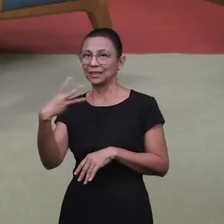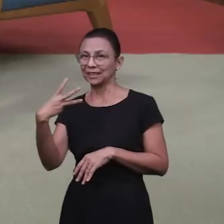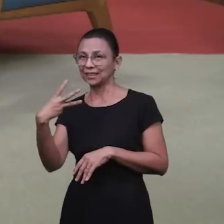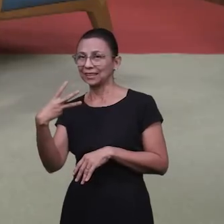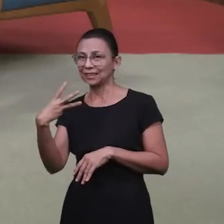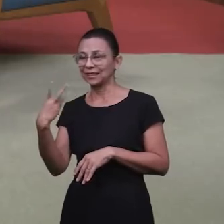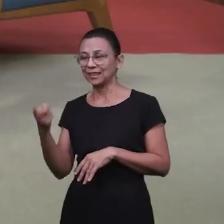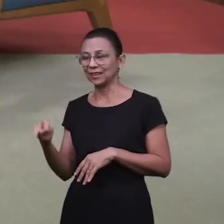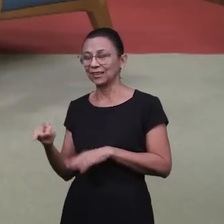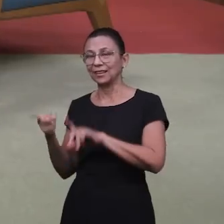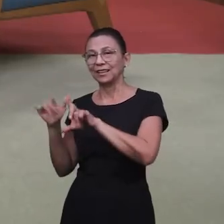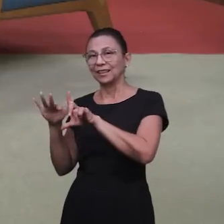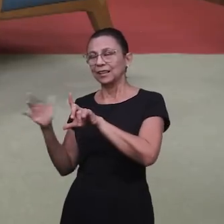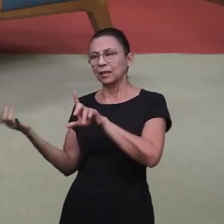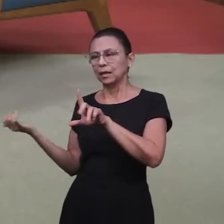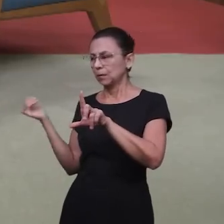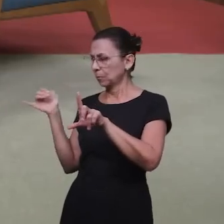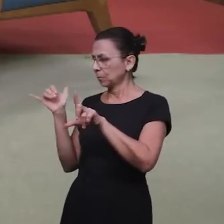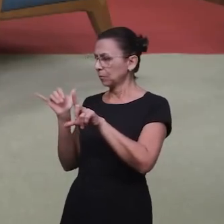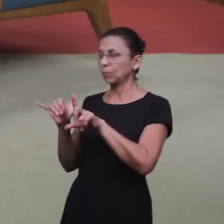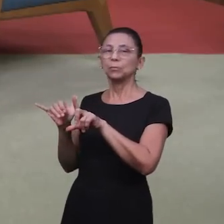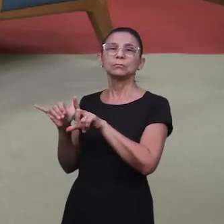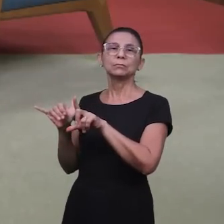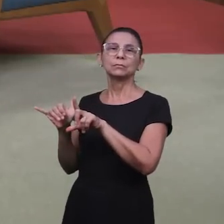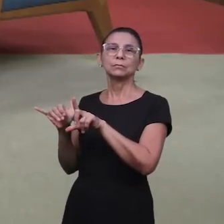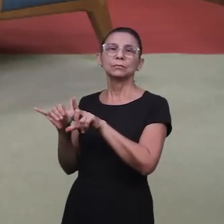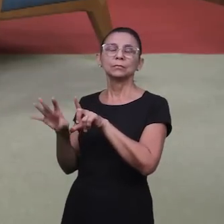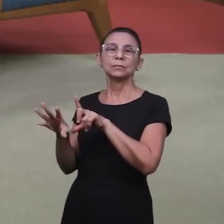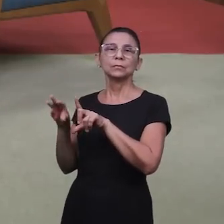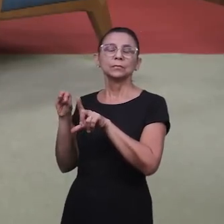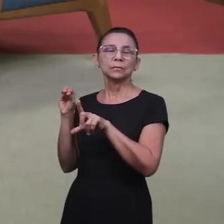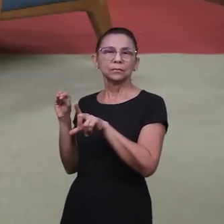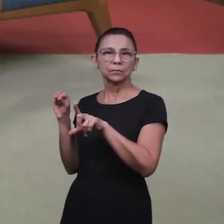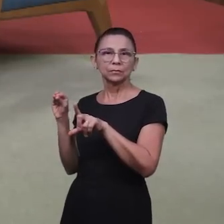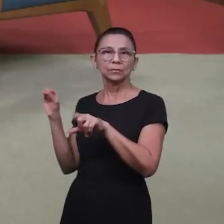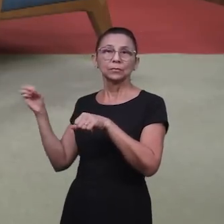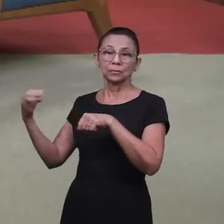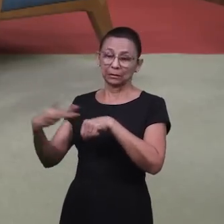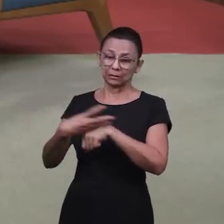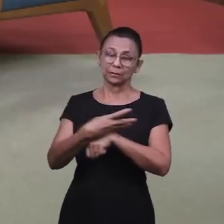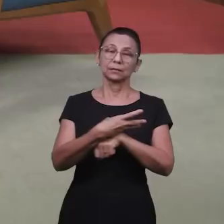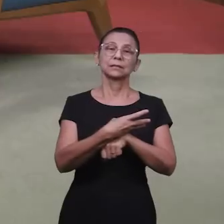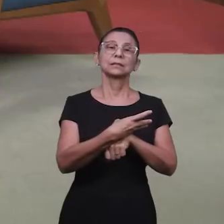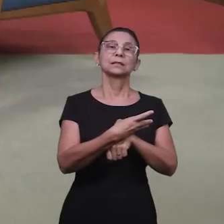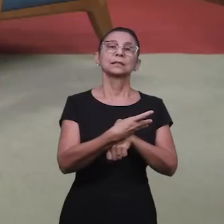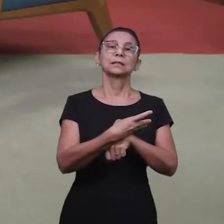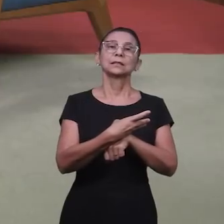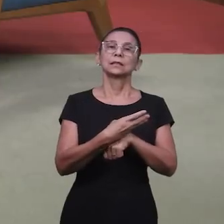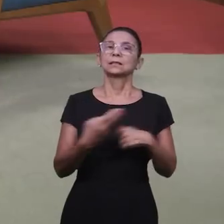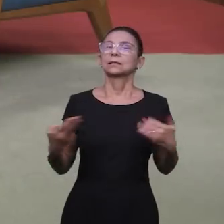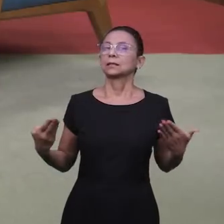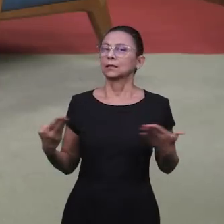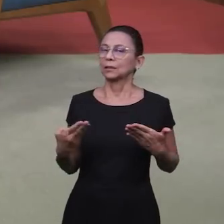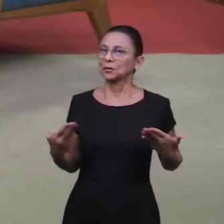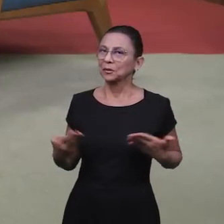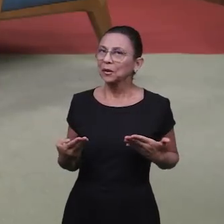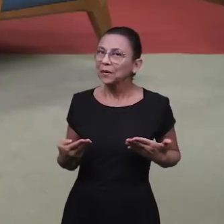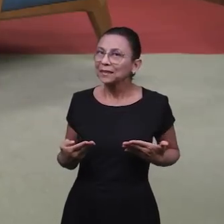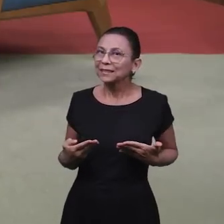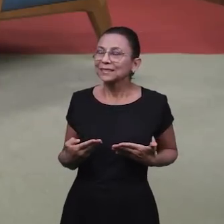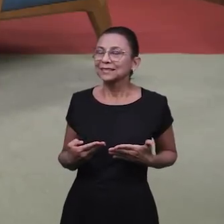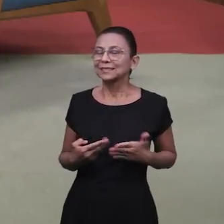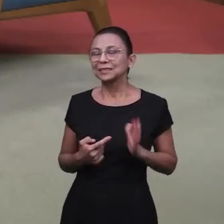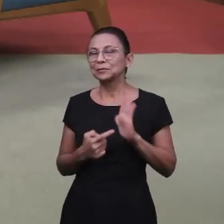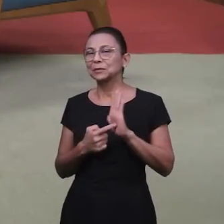simples, o QR Code está aí, você aponta a câmera do seu celular para ele e você vai ser redirecionado para o WhatsApp. Agora, desta vez,